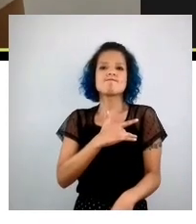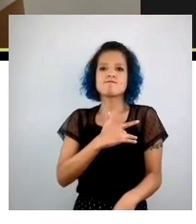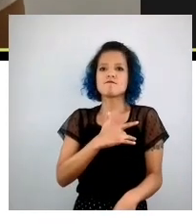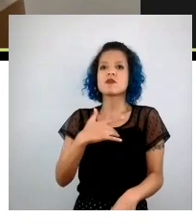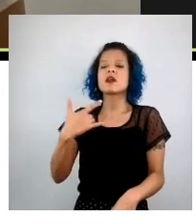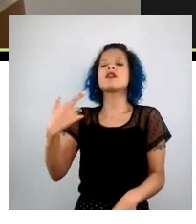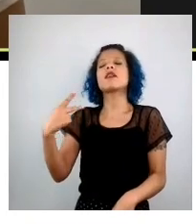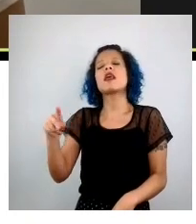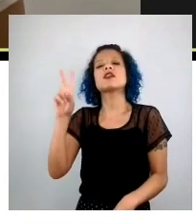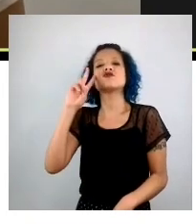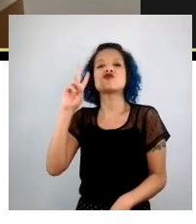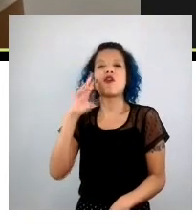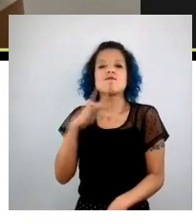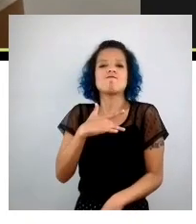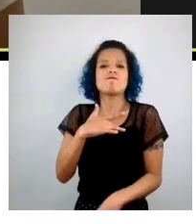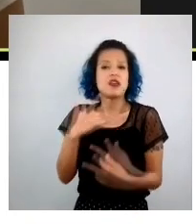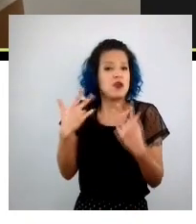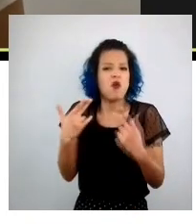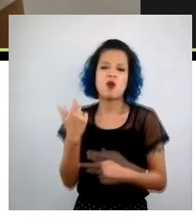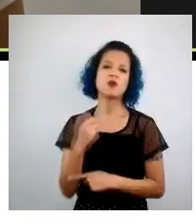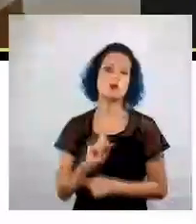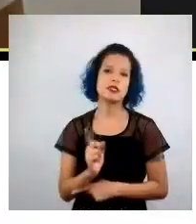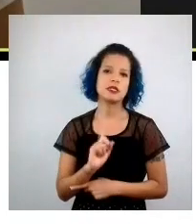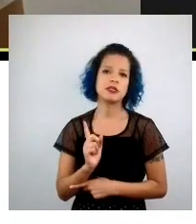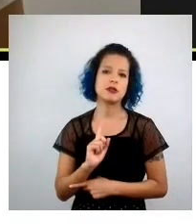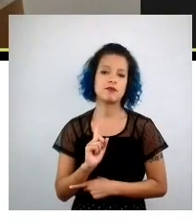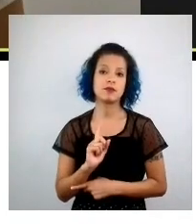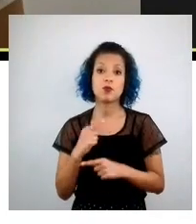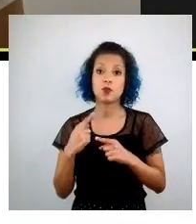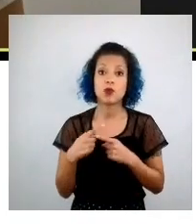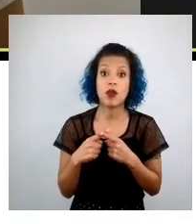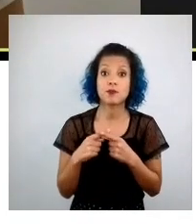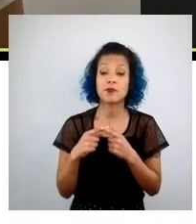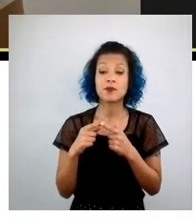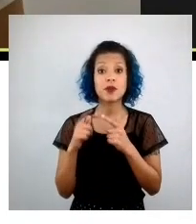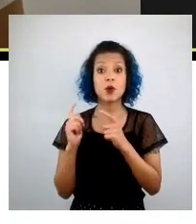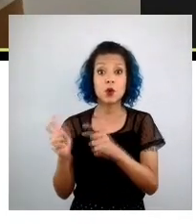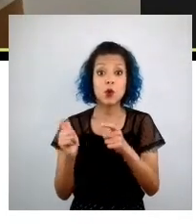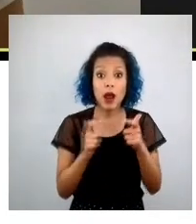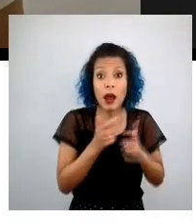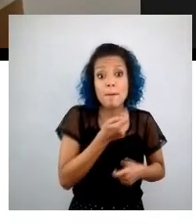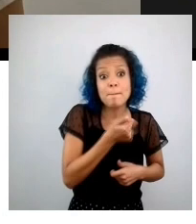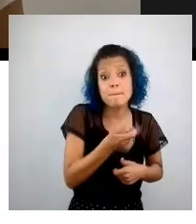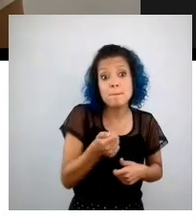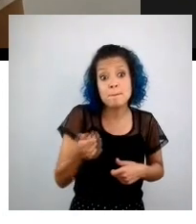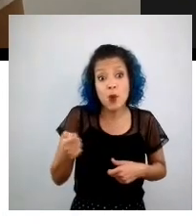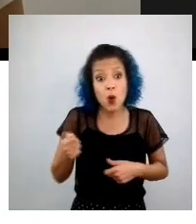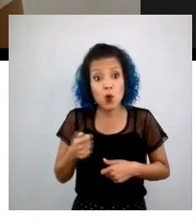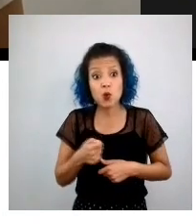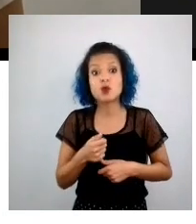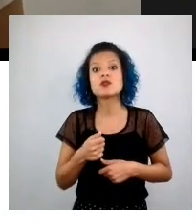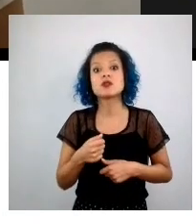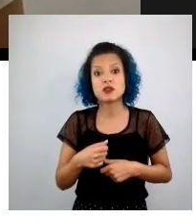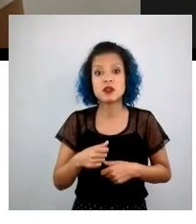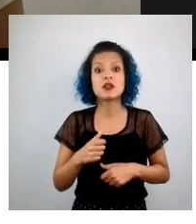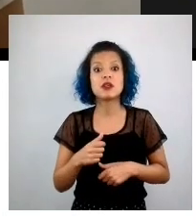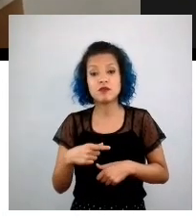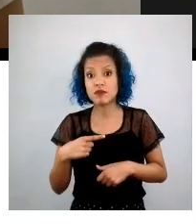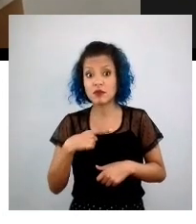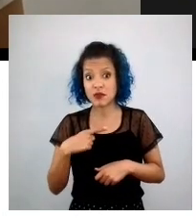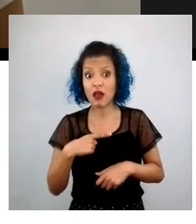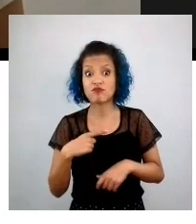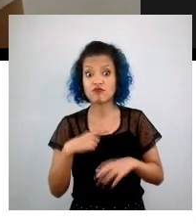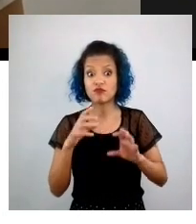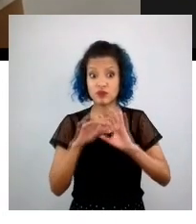porque os lugares, tem sempre tão poucos lugares na sociedade que estão disponíveis para